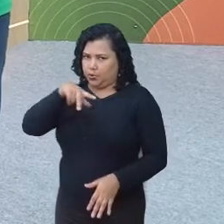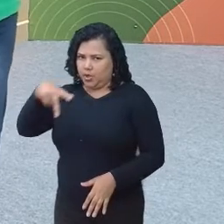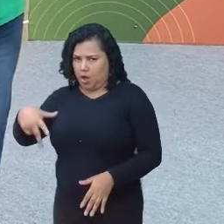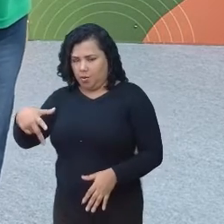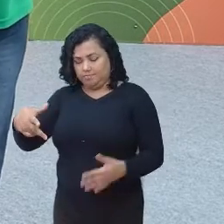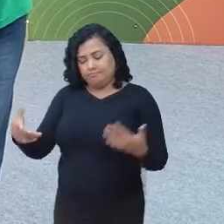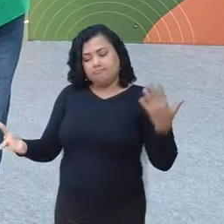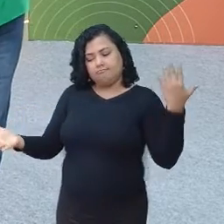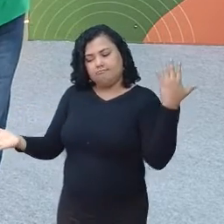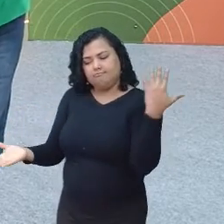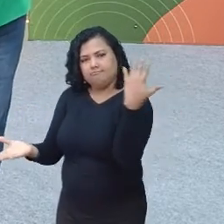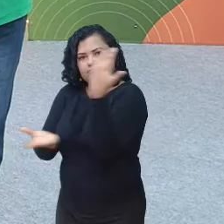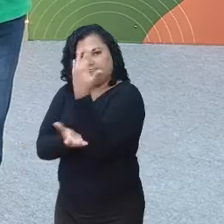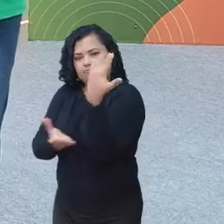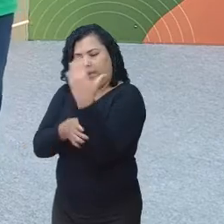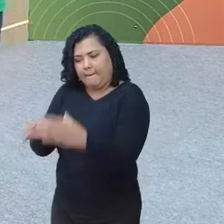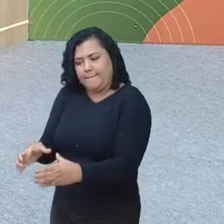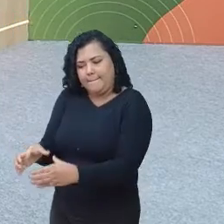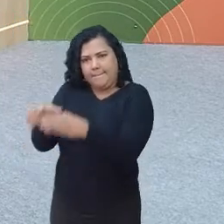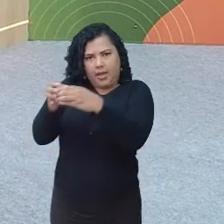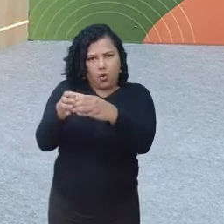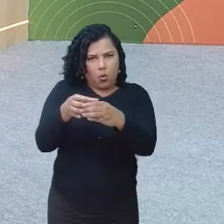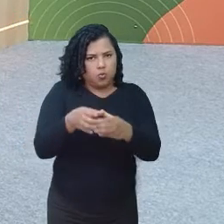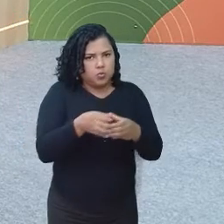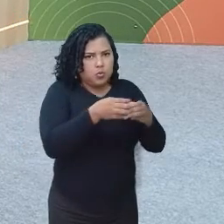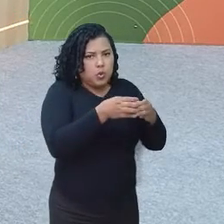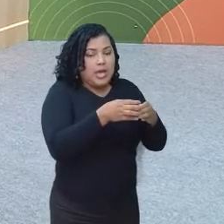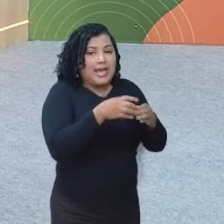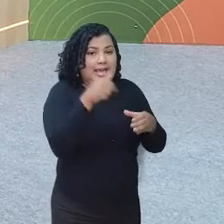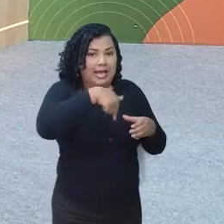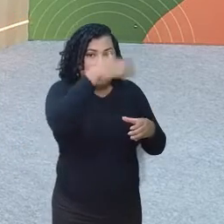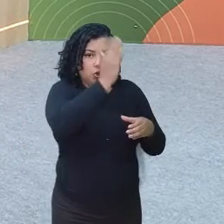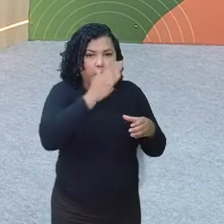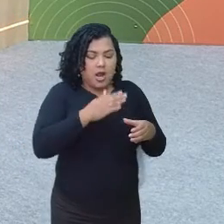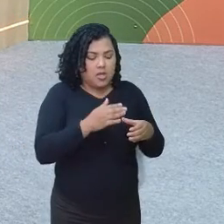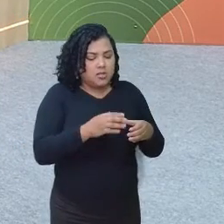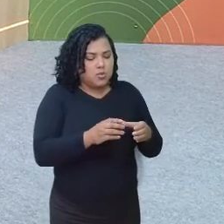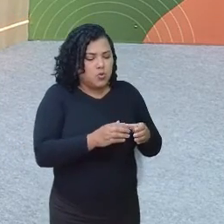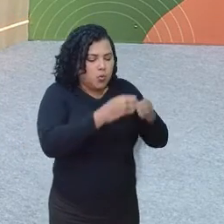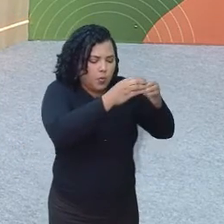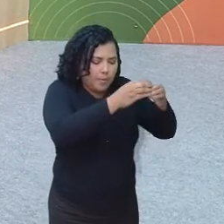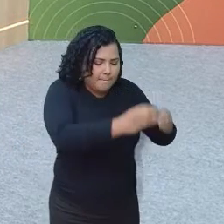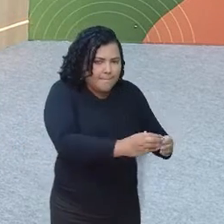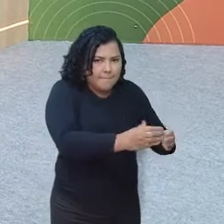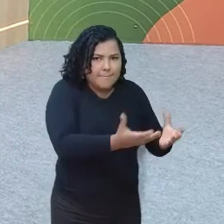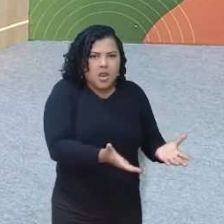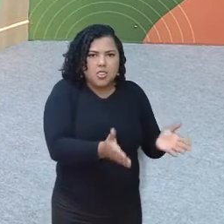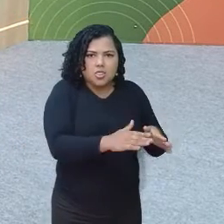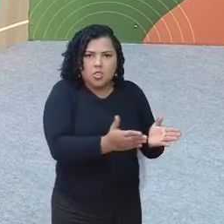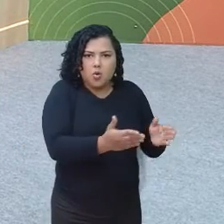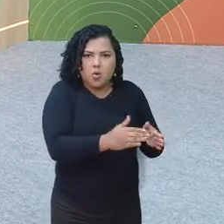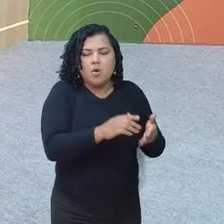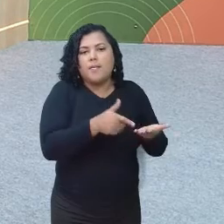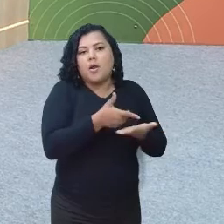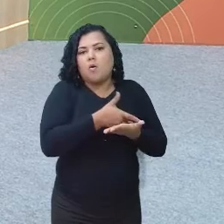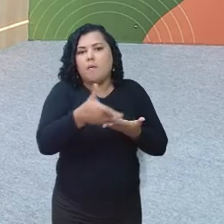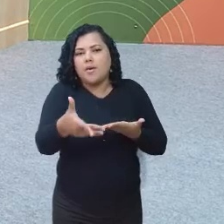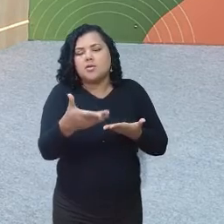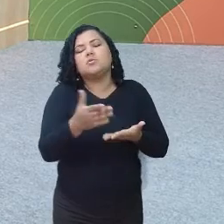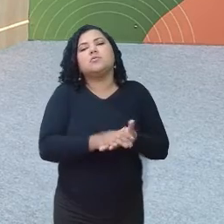de cana-de-açúcar aqui para o Brasil para iniciar o cultivo, né, a experiência, né, açucareira. Então, vamos